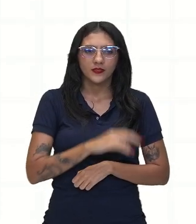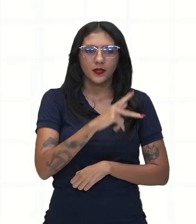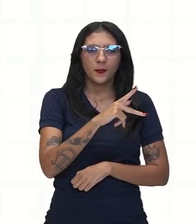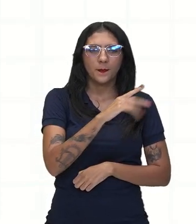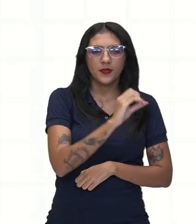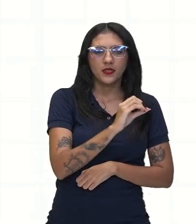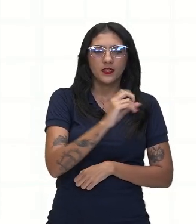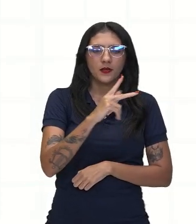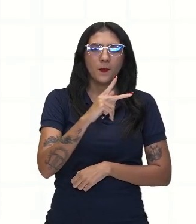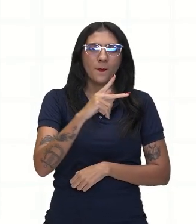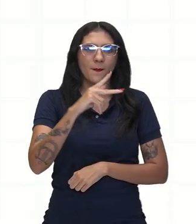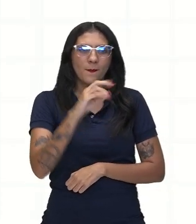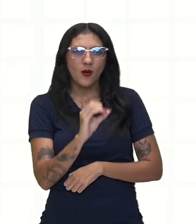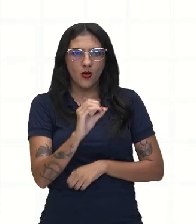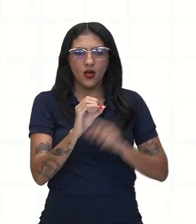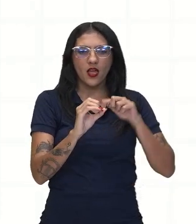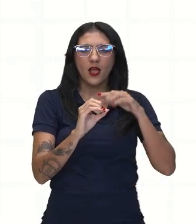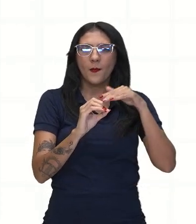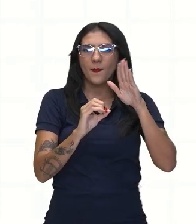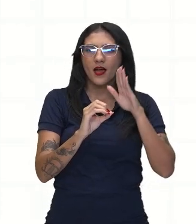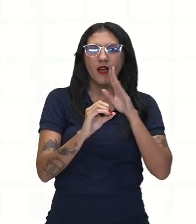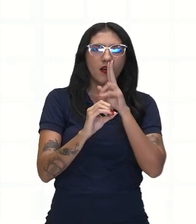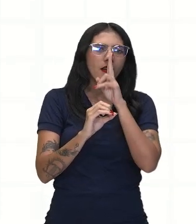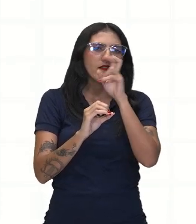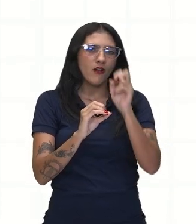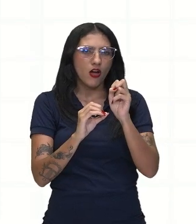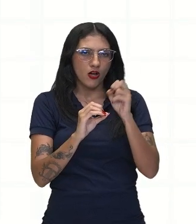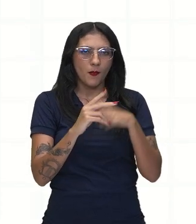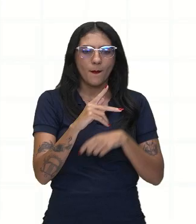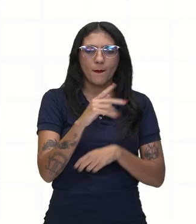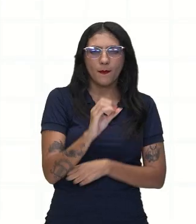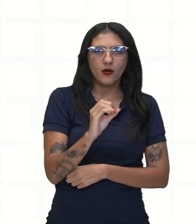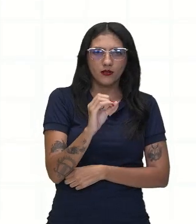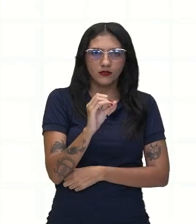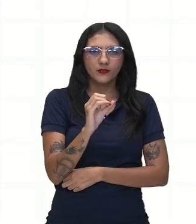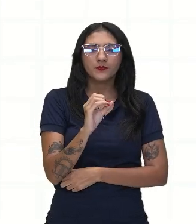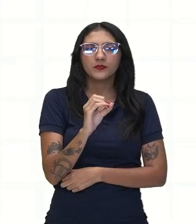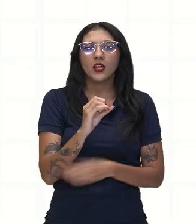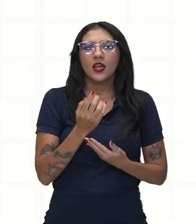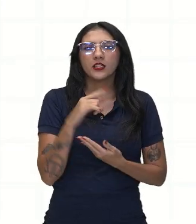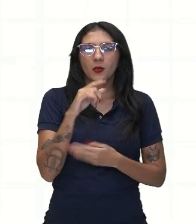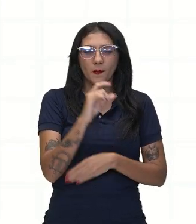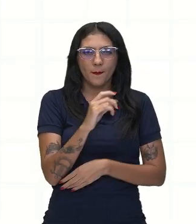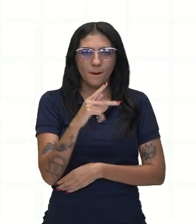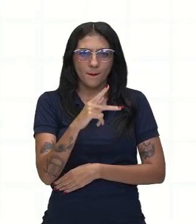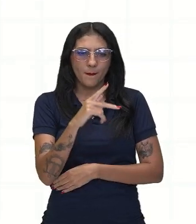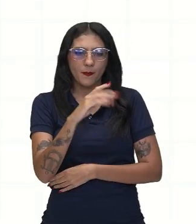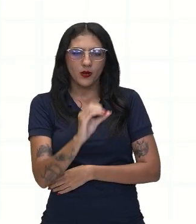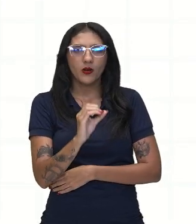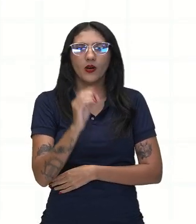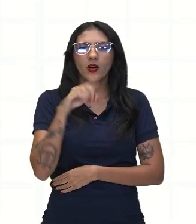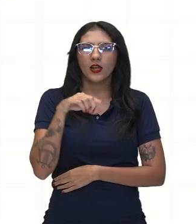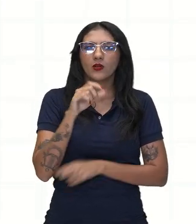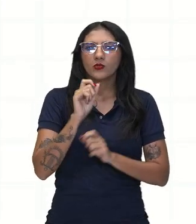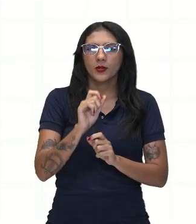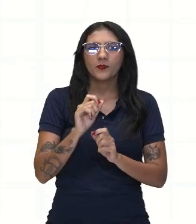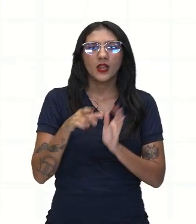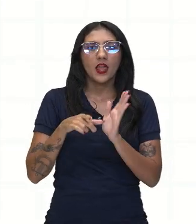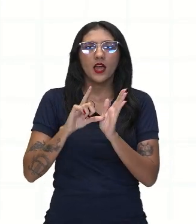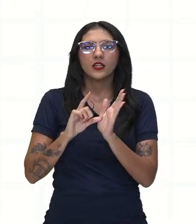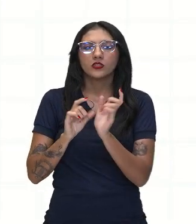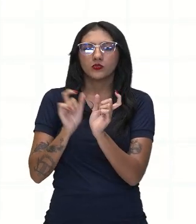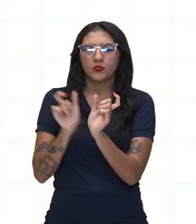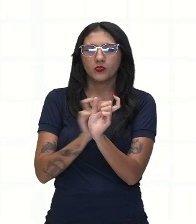pipoca. Olha só, o pó, como ele estica um pouco mais. Então, a sílaba tônica, ela é a